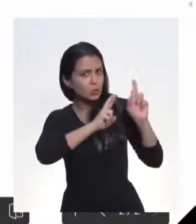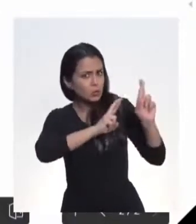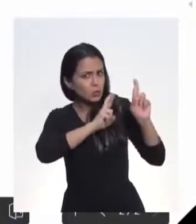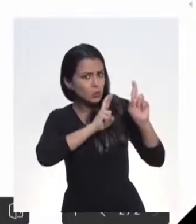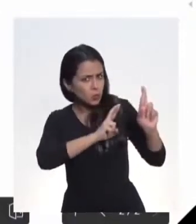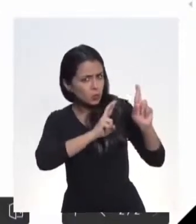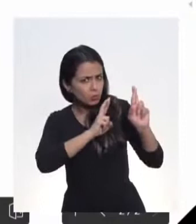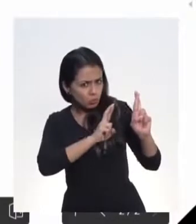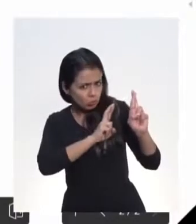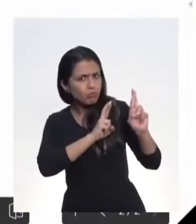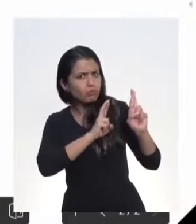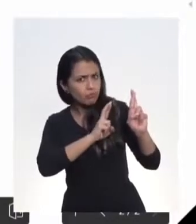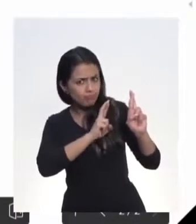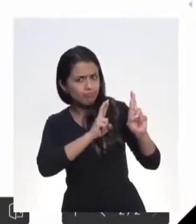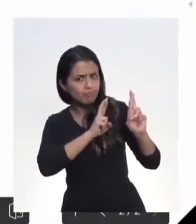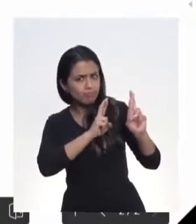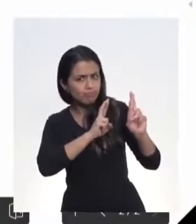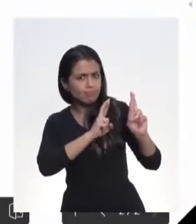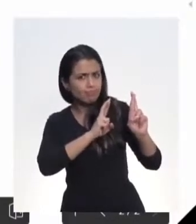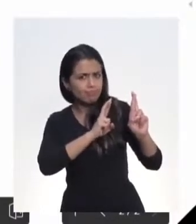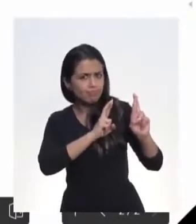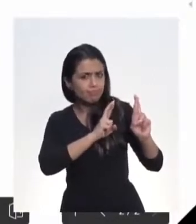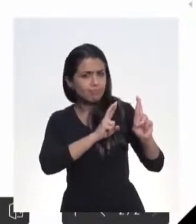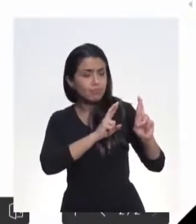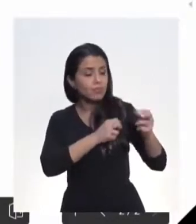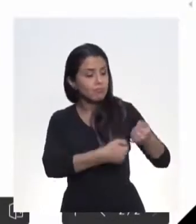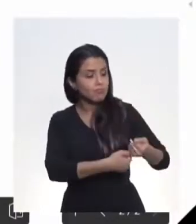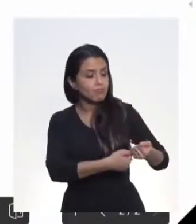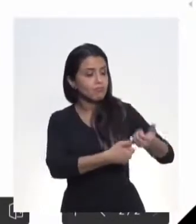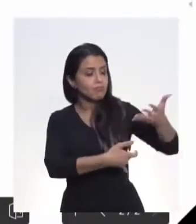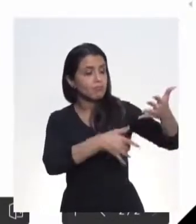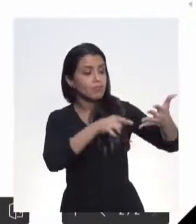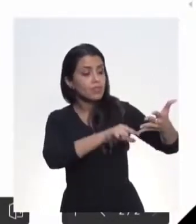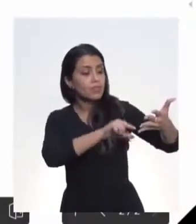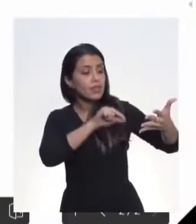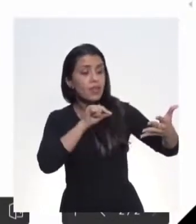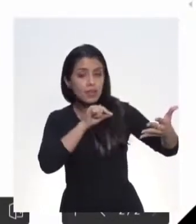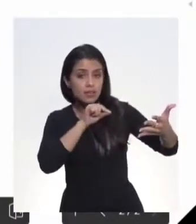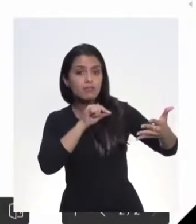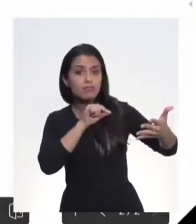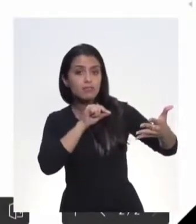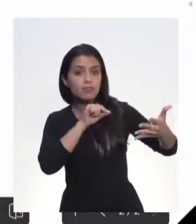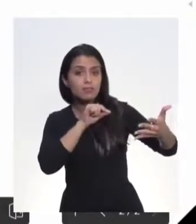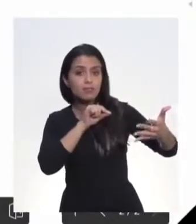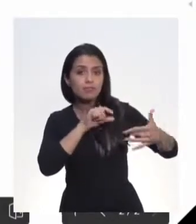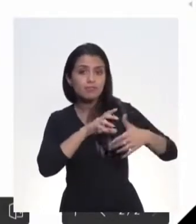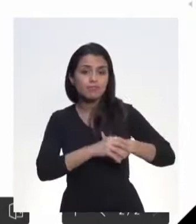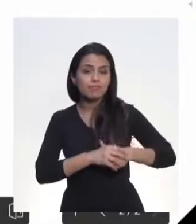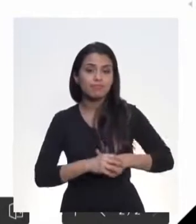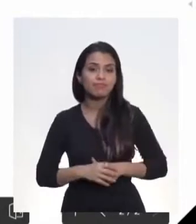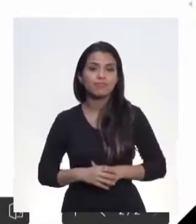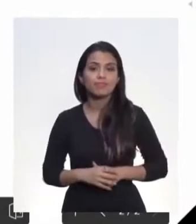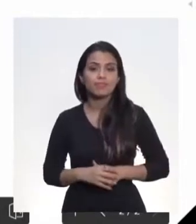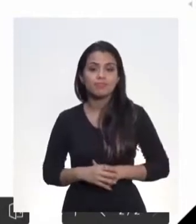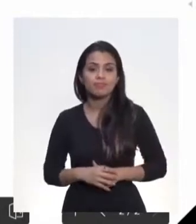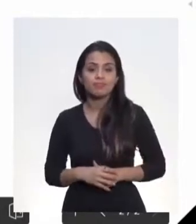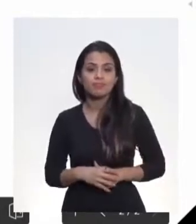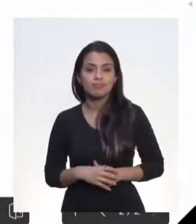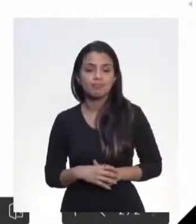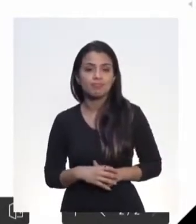Gente, que legal. sua E aí, olha só, ninguém colocou. Ninguém colocou.